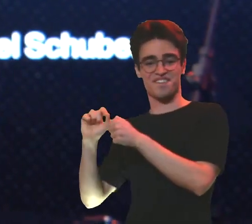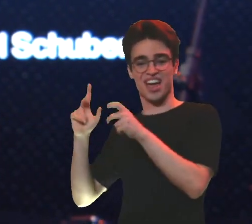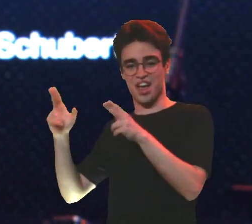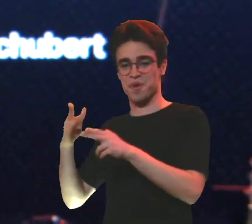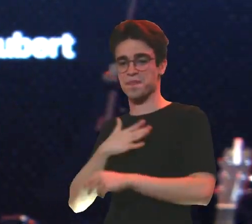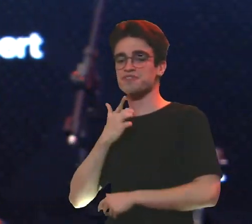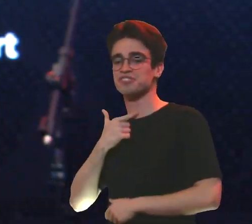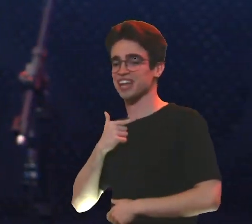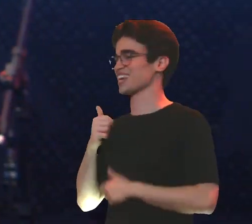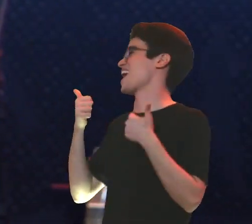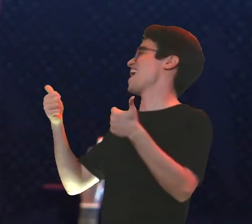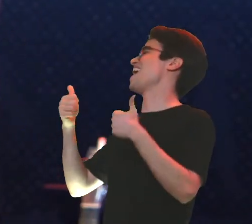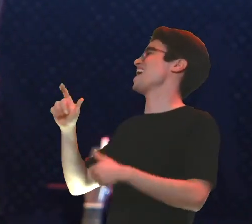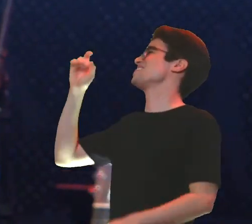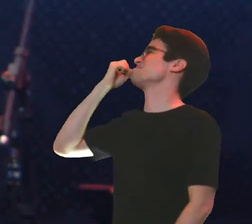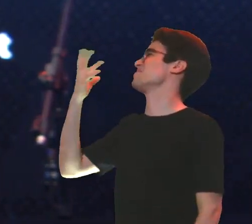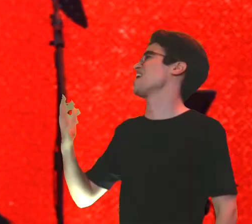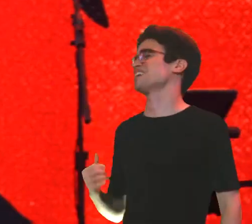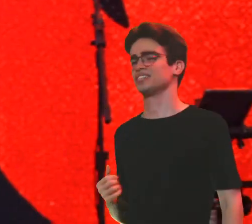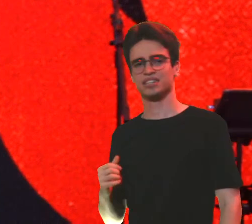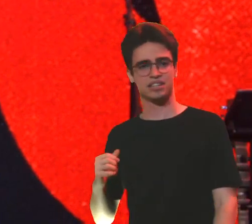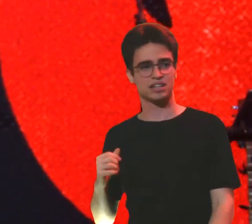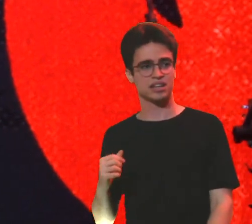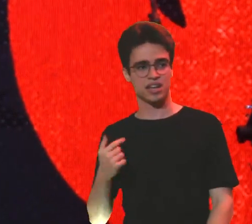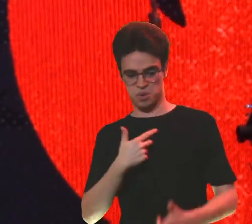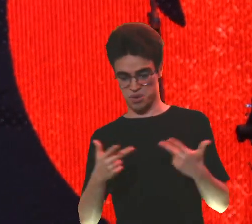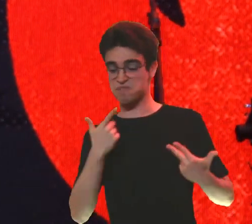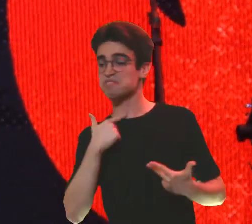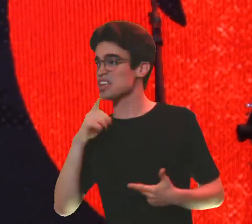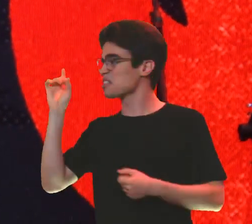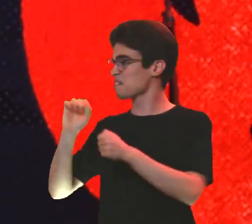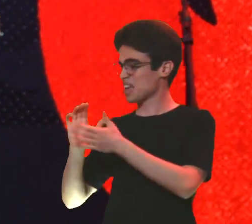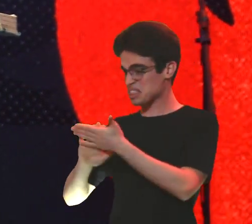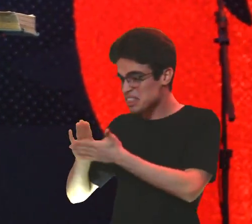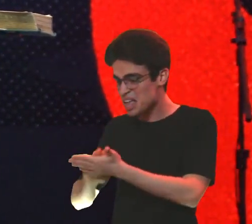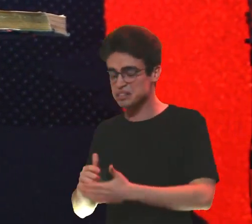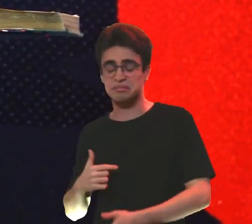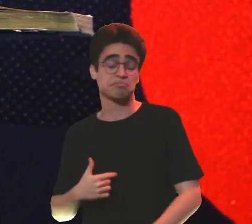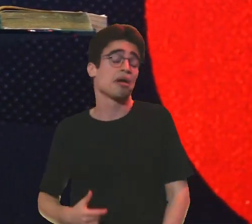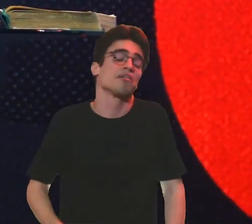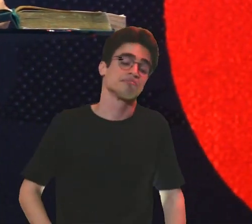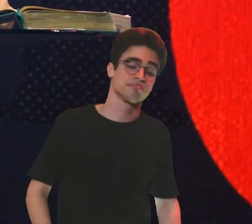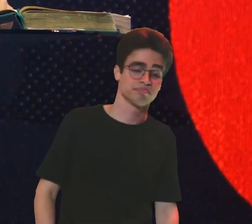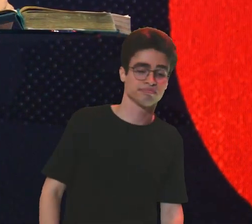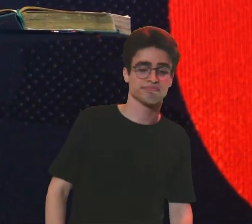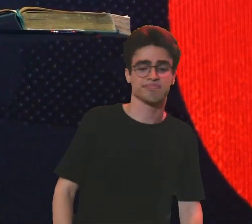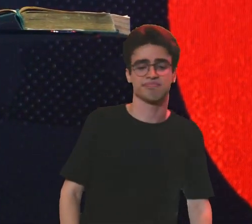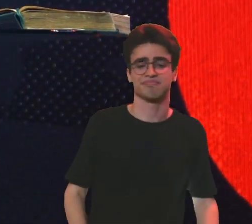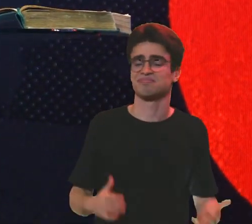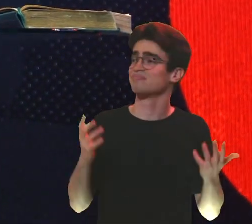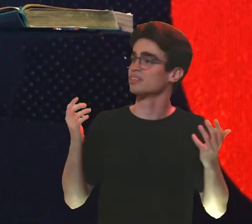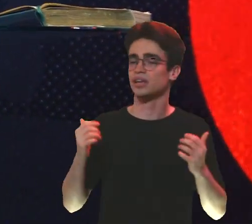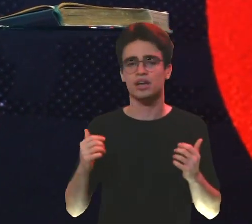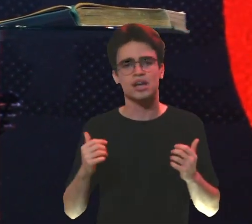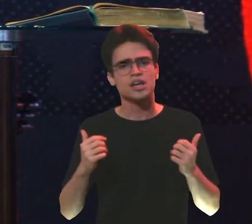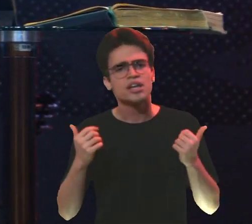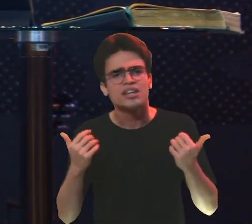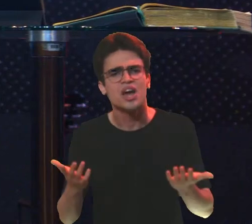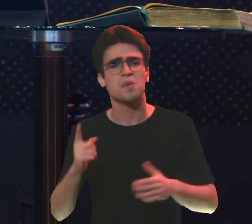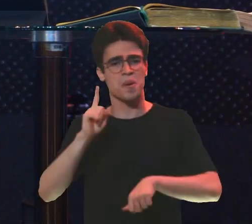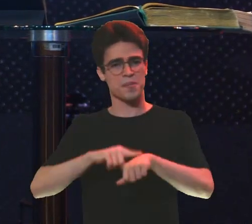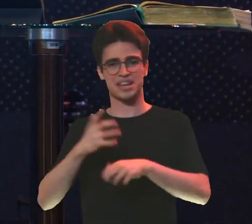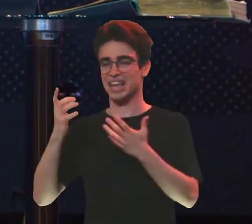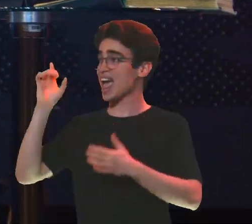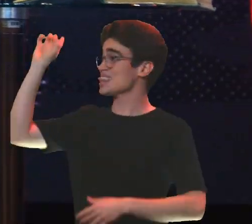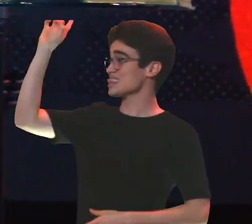bom. Mas se Deus não faz as coisas, então eu acho que quando a gente tenta fazer Deus